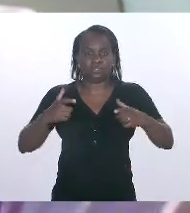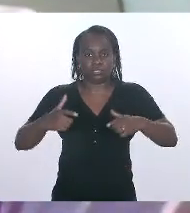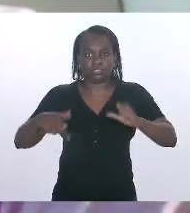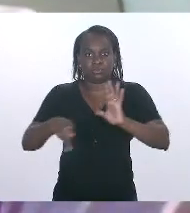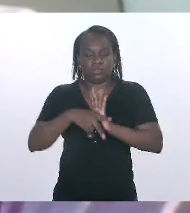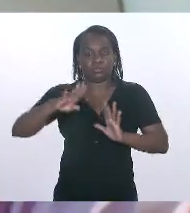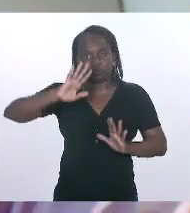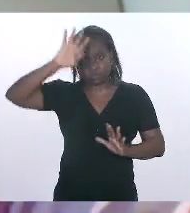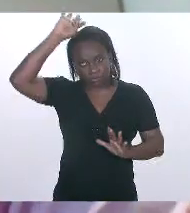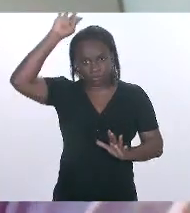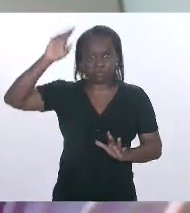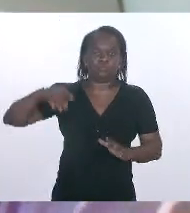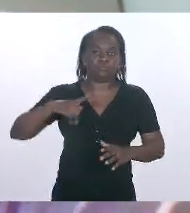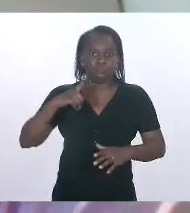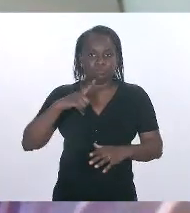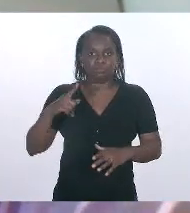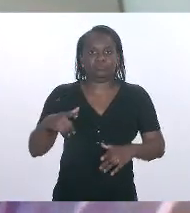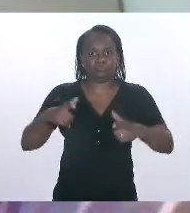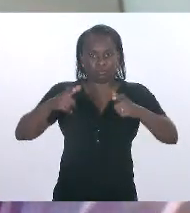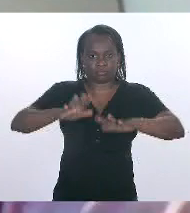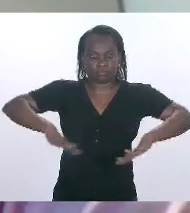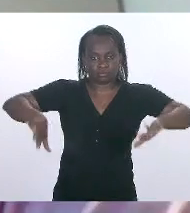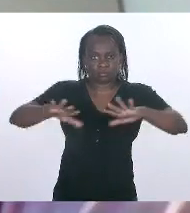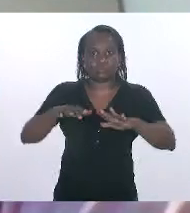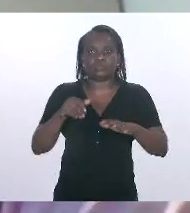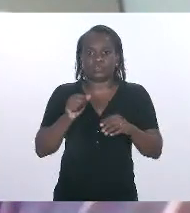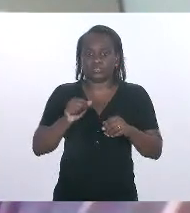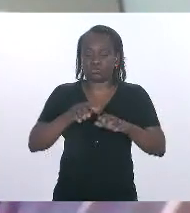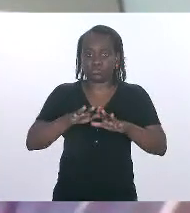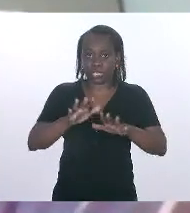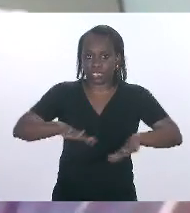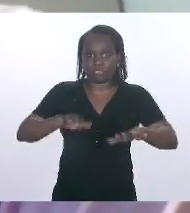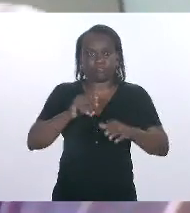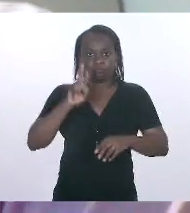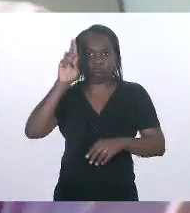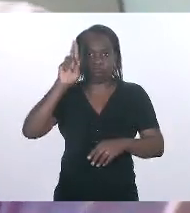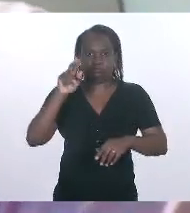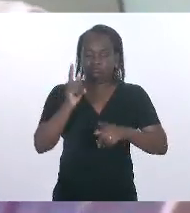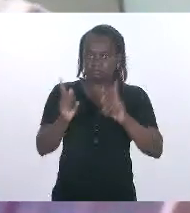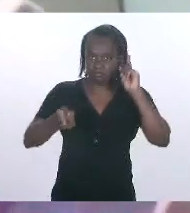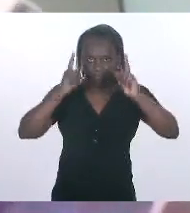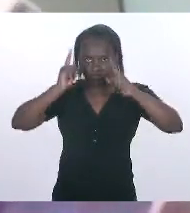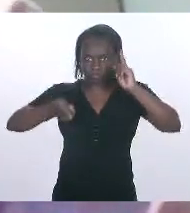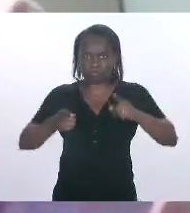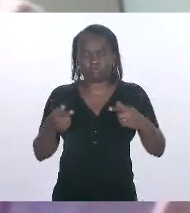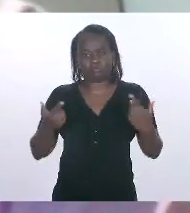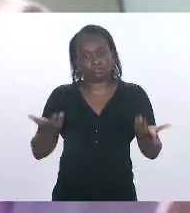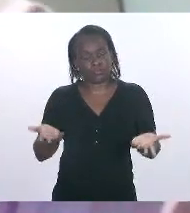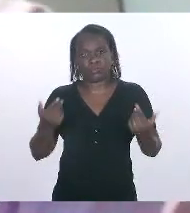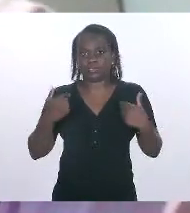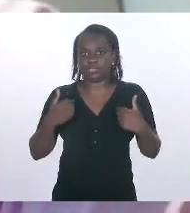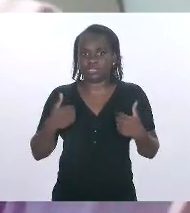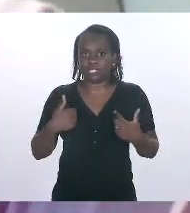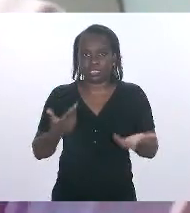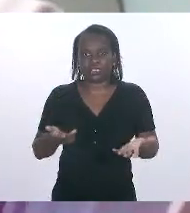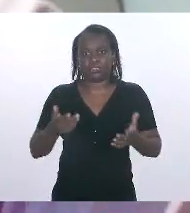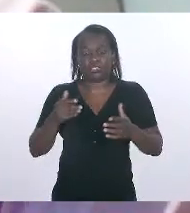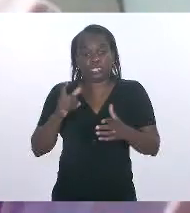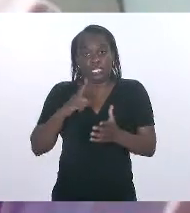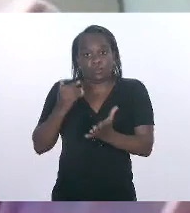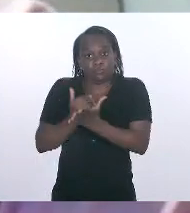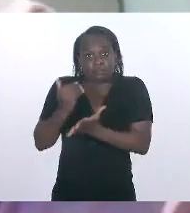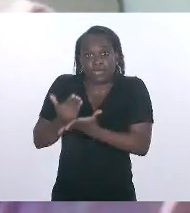Corpo de Bombeiros, né, importante, que cobre toda a região. De qualquer forma, né, não votei contra, porque o que abunda não